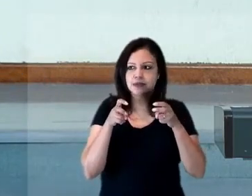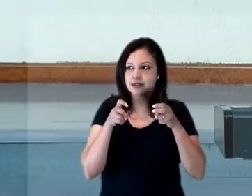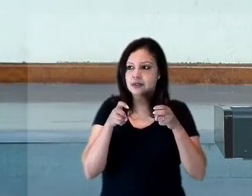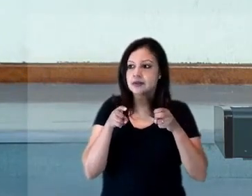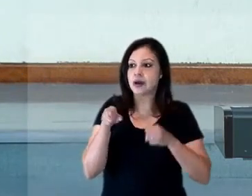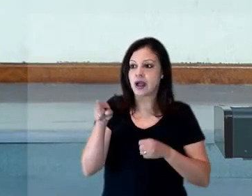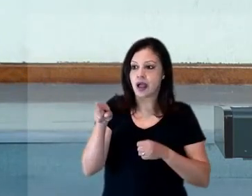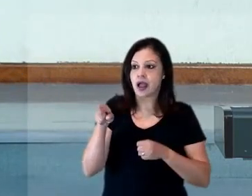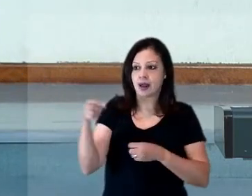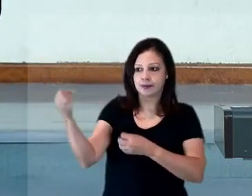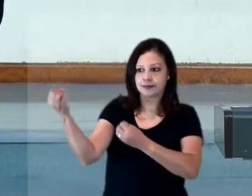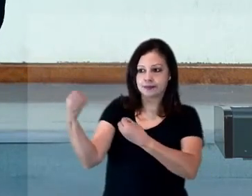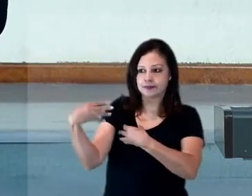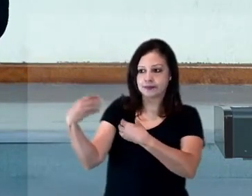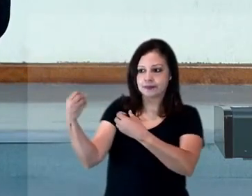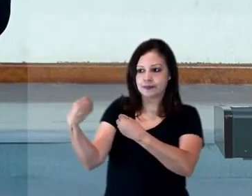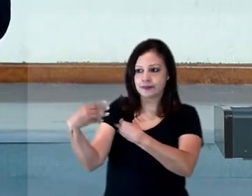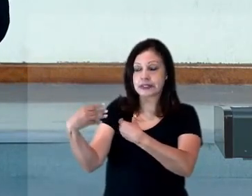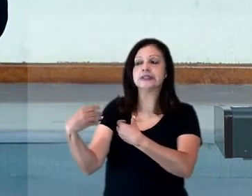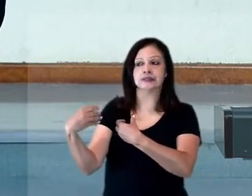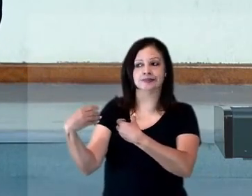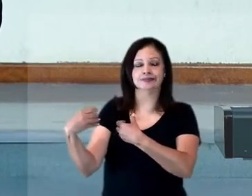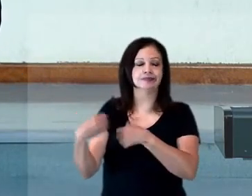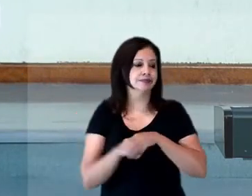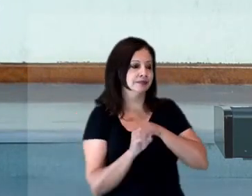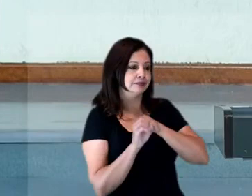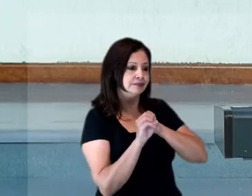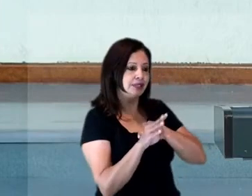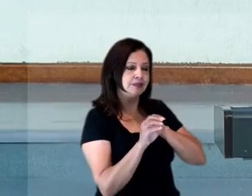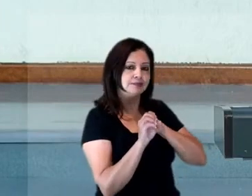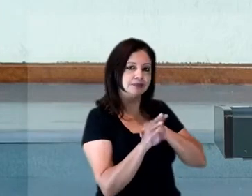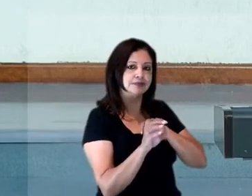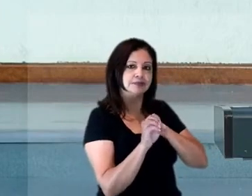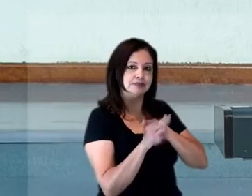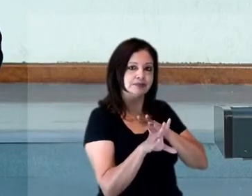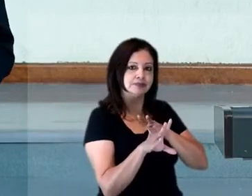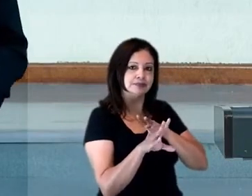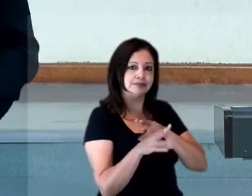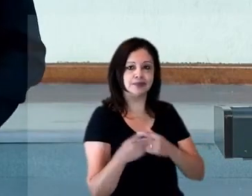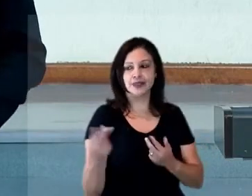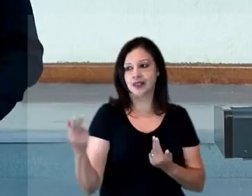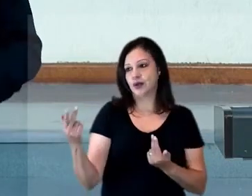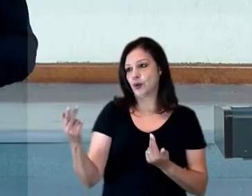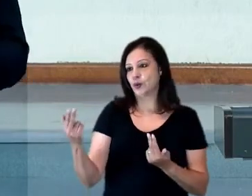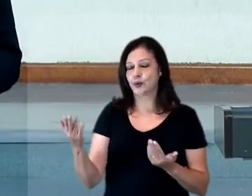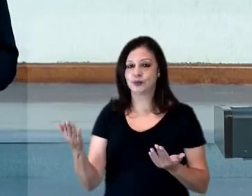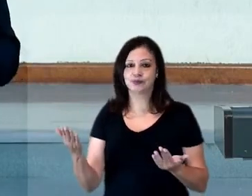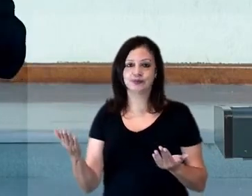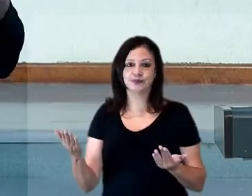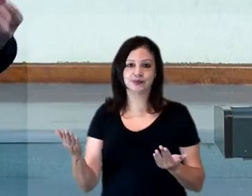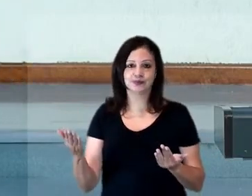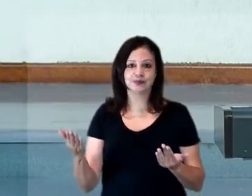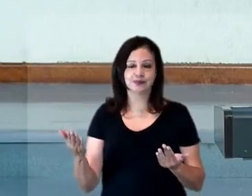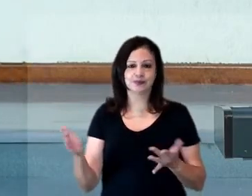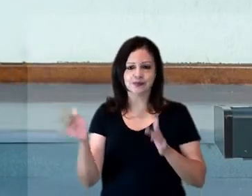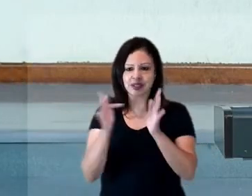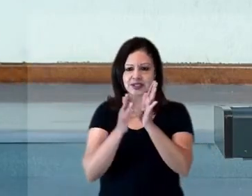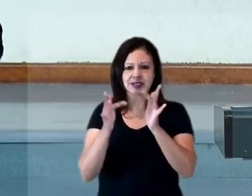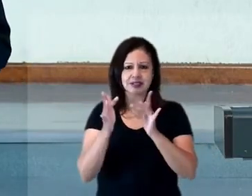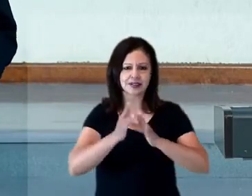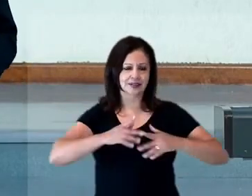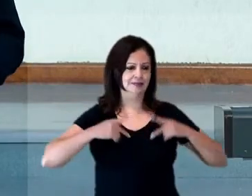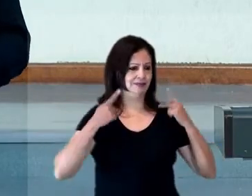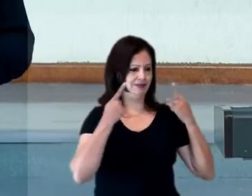se tornar como ele. Sejamos nós discípulos nesta linha. Jesus falava às